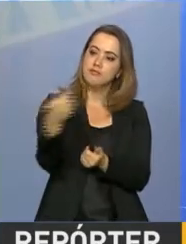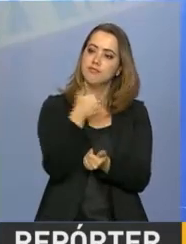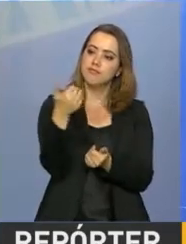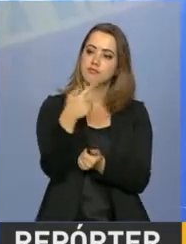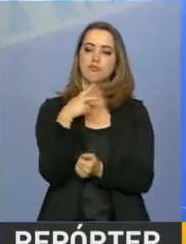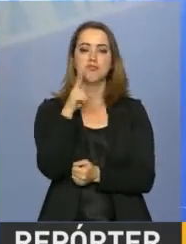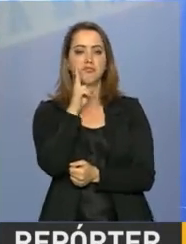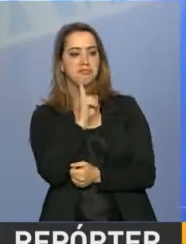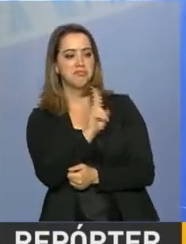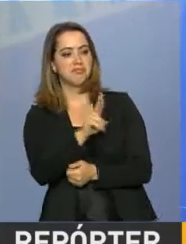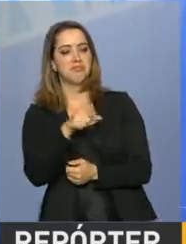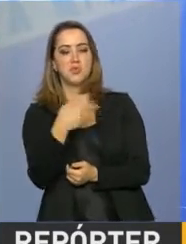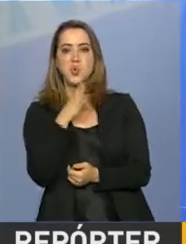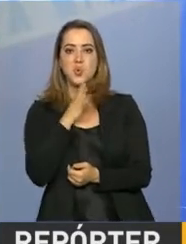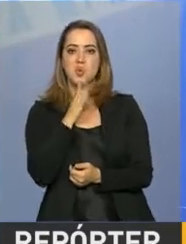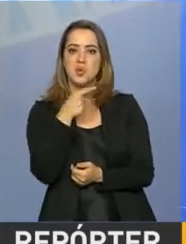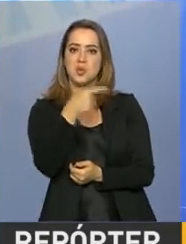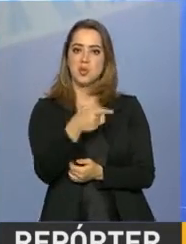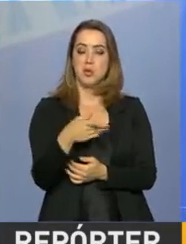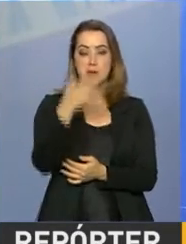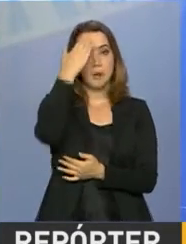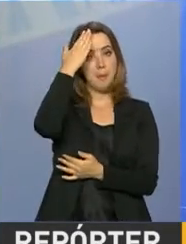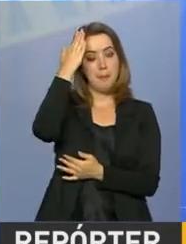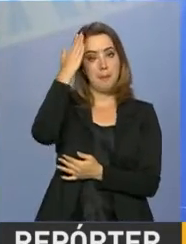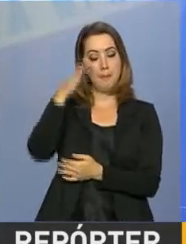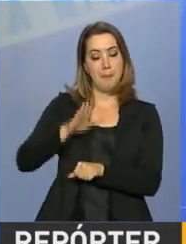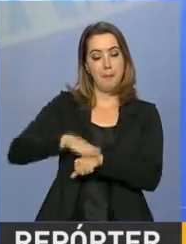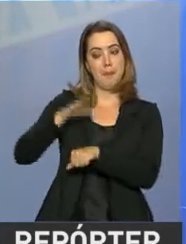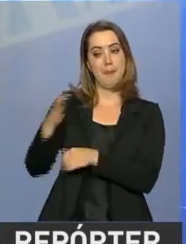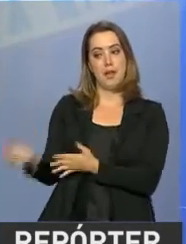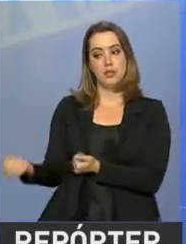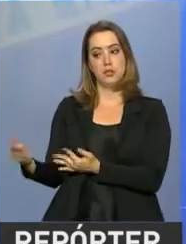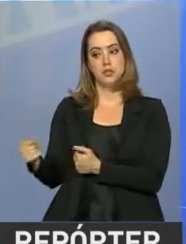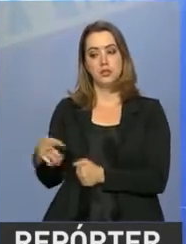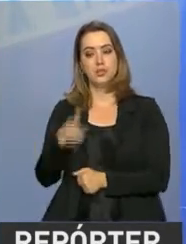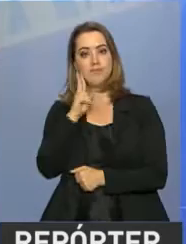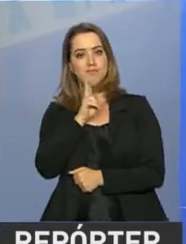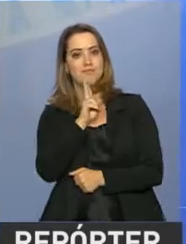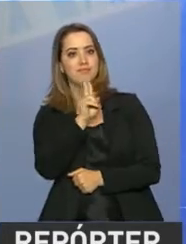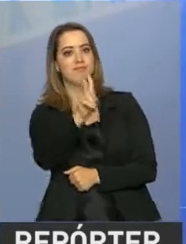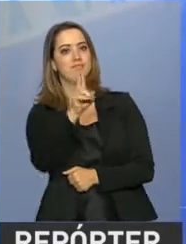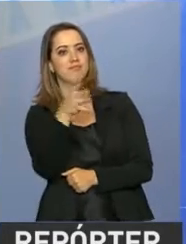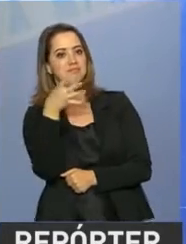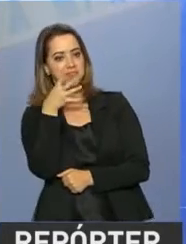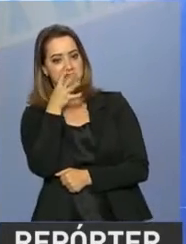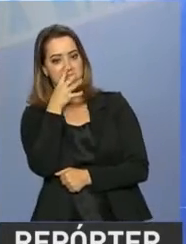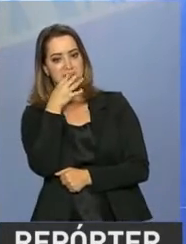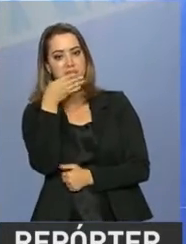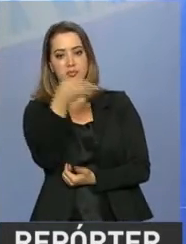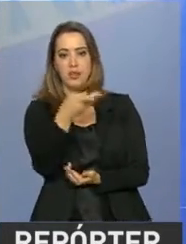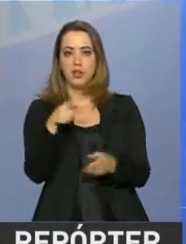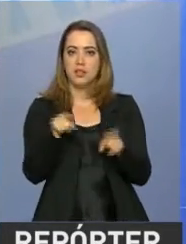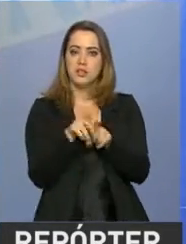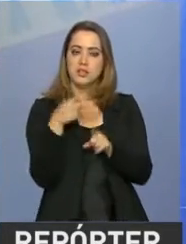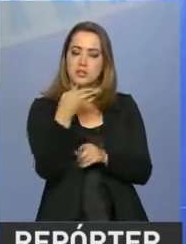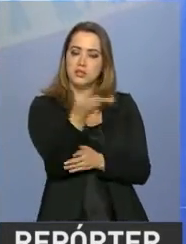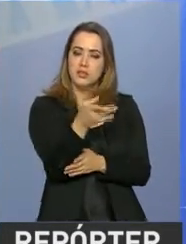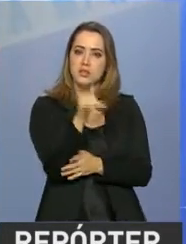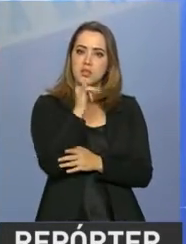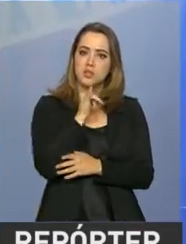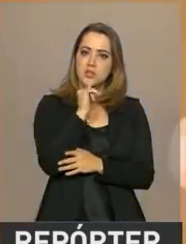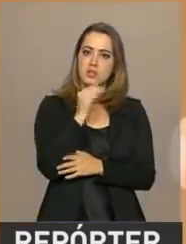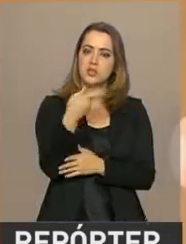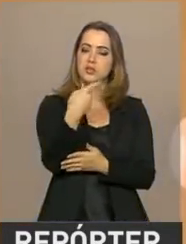esportivo, é fazer com que mais jovens tenham nesses atletas ídolos e que façam desses ídolos exemplos para